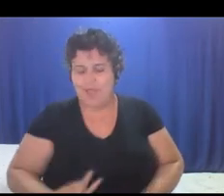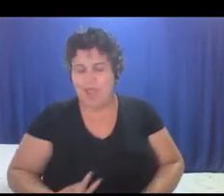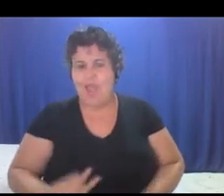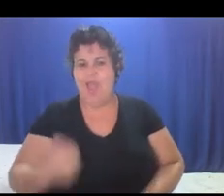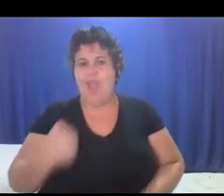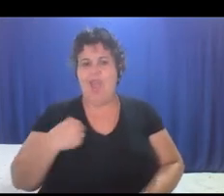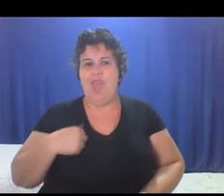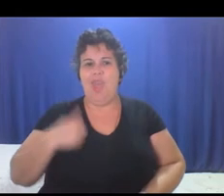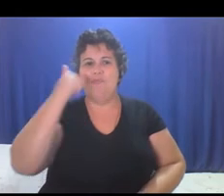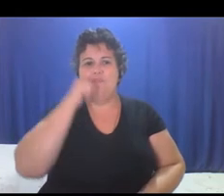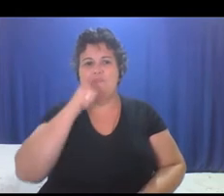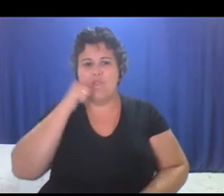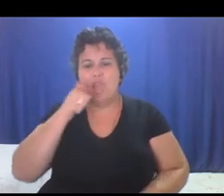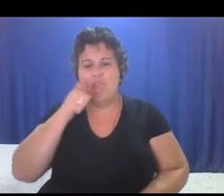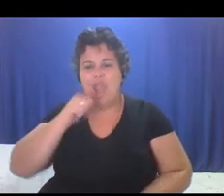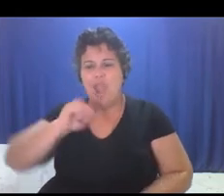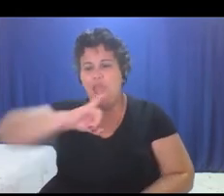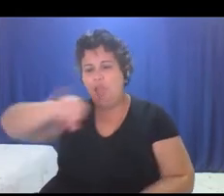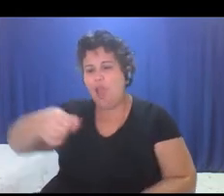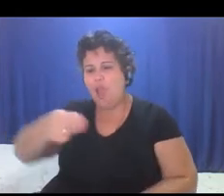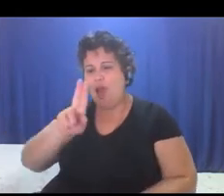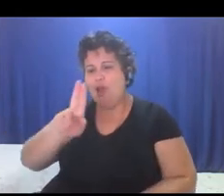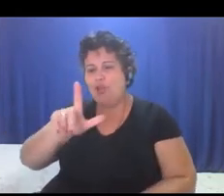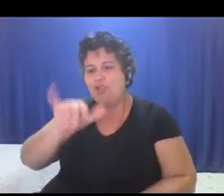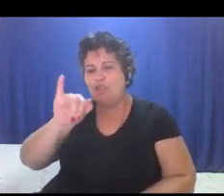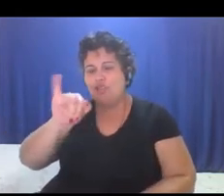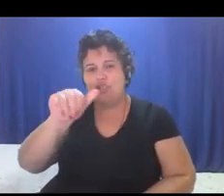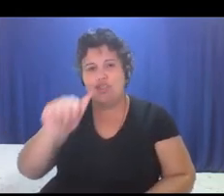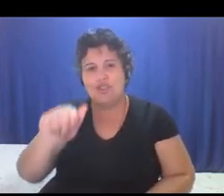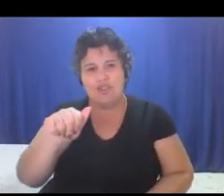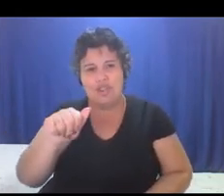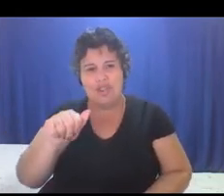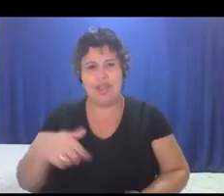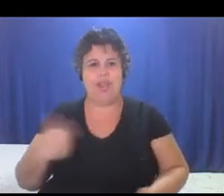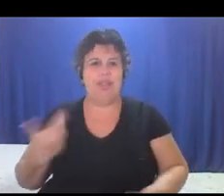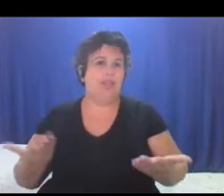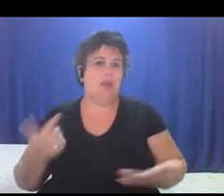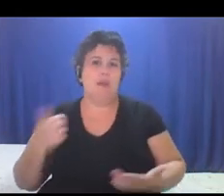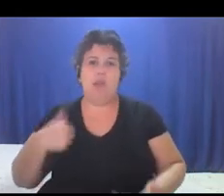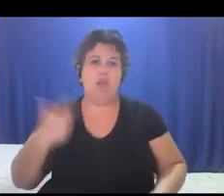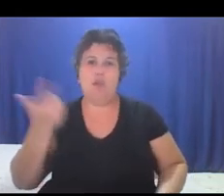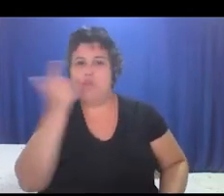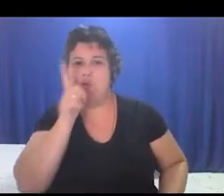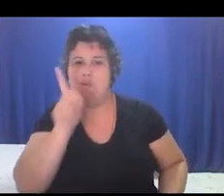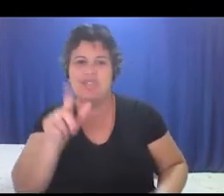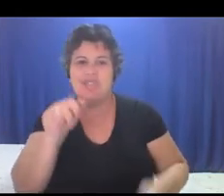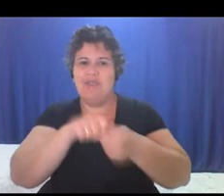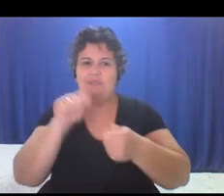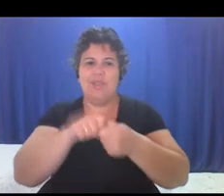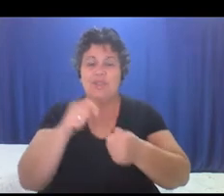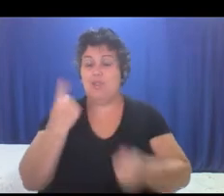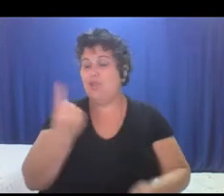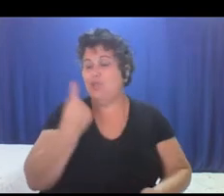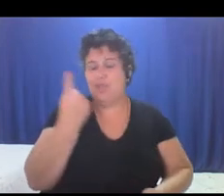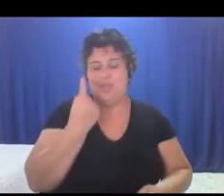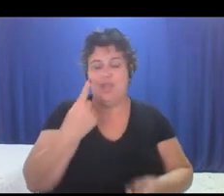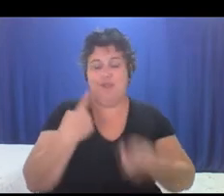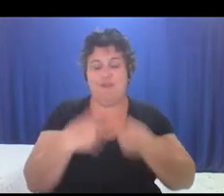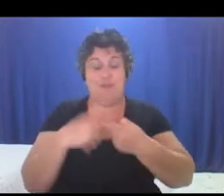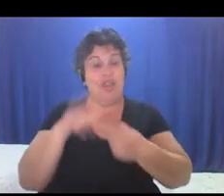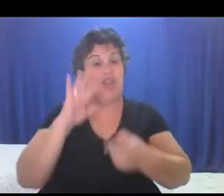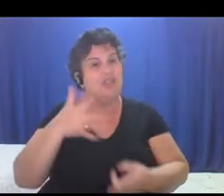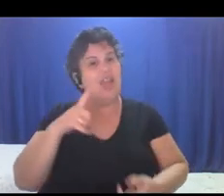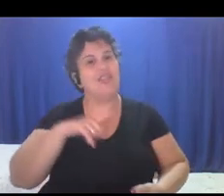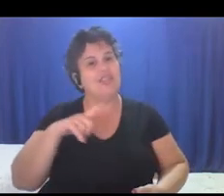de verdade, isso é muito incrível. E eu não conseguiria fazer isso sozinha, porque eu já tinha meus receios e os meus medos.